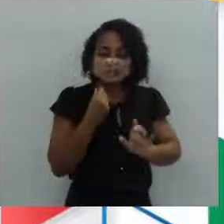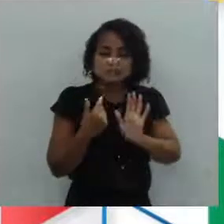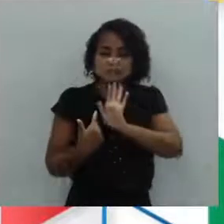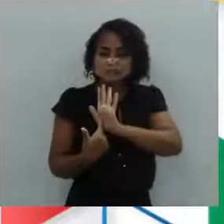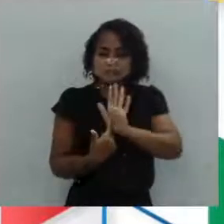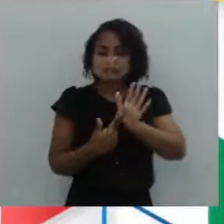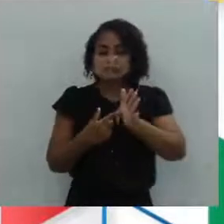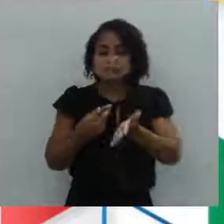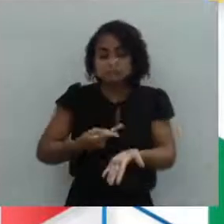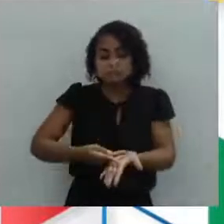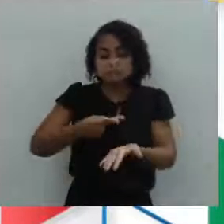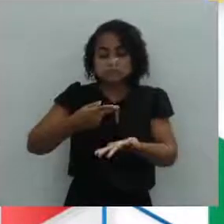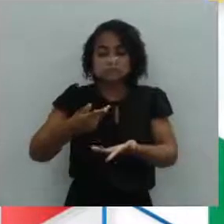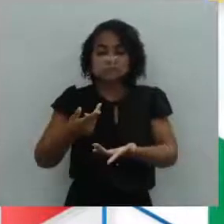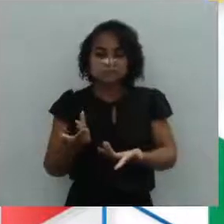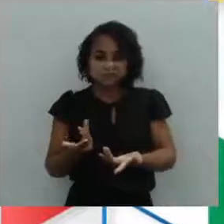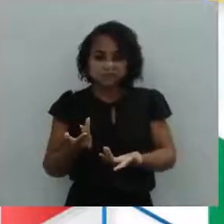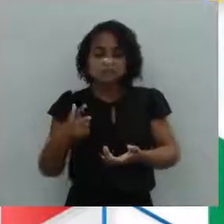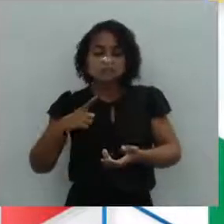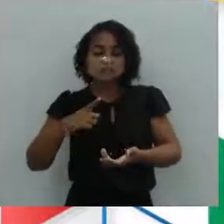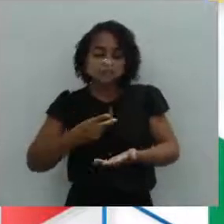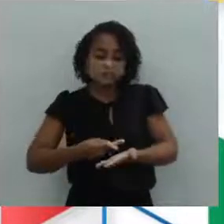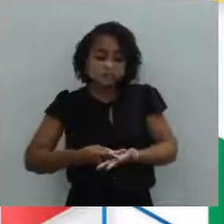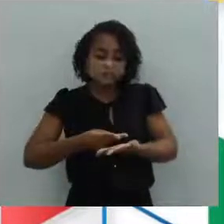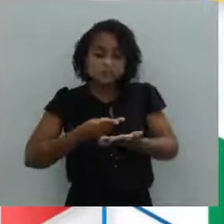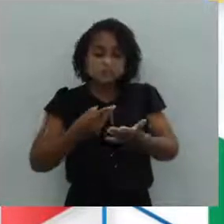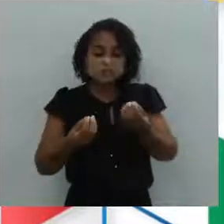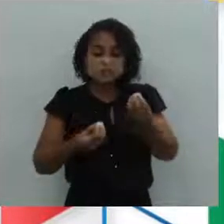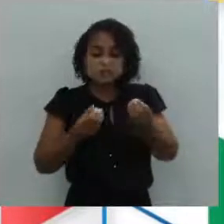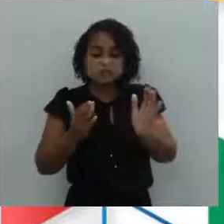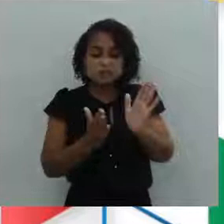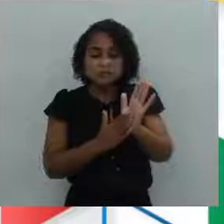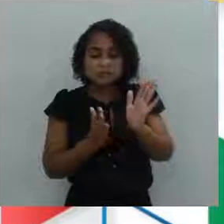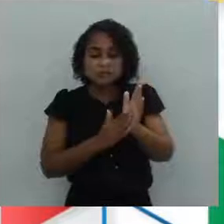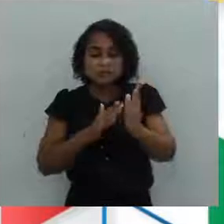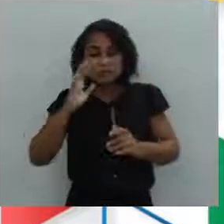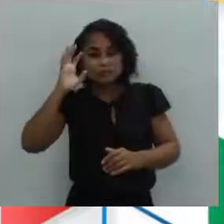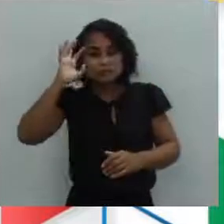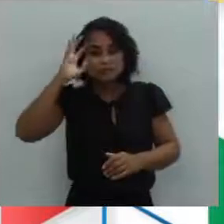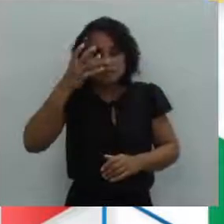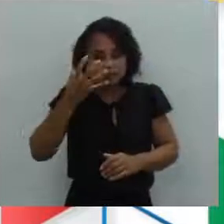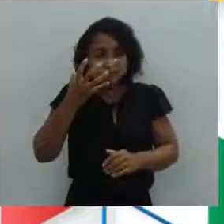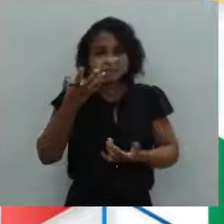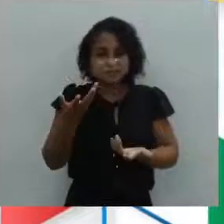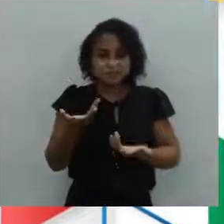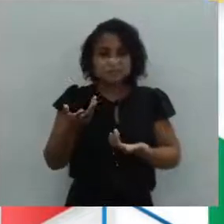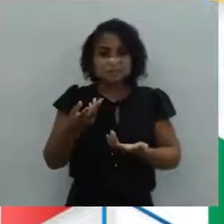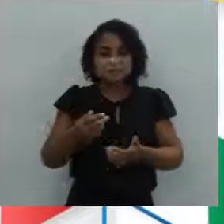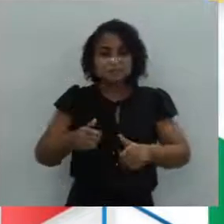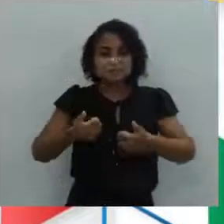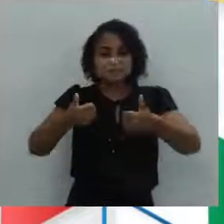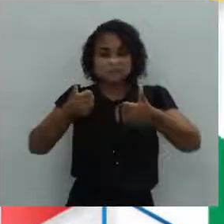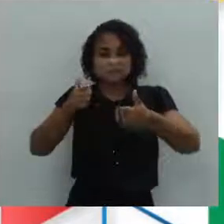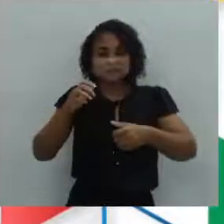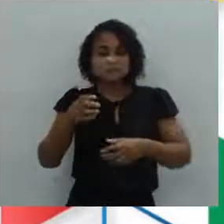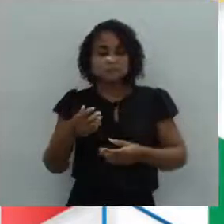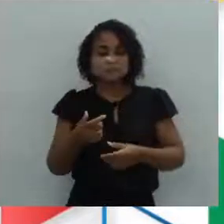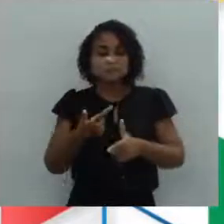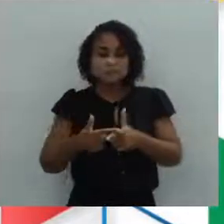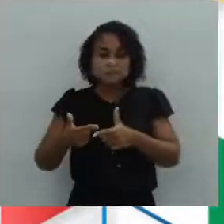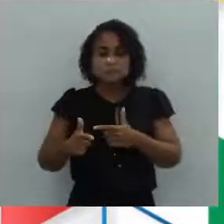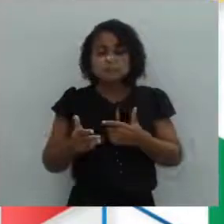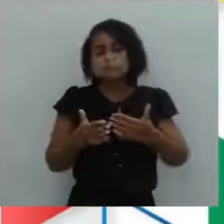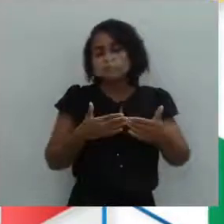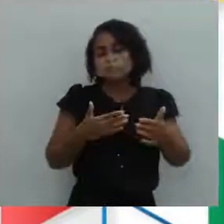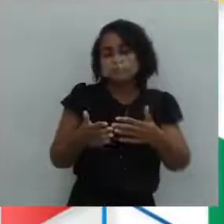apresentar uma situação-problema de forma a propor melhorias para o problema abordado. Seja ele uma questão